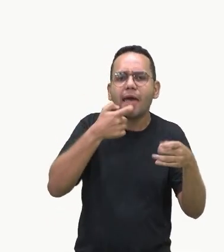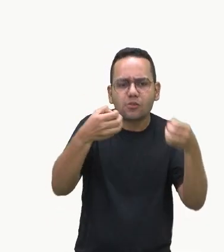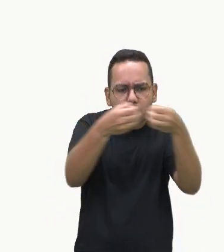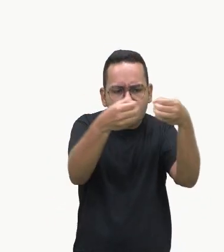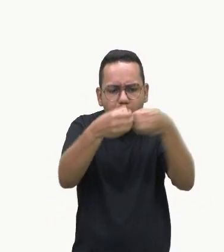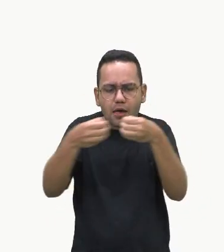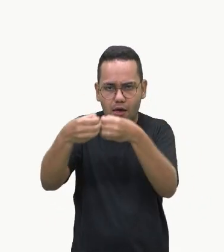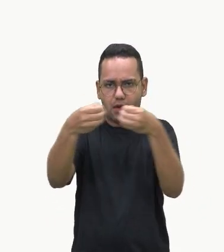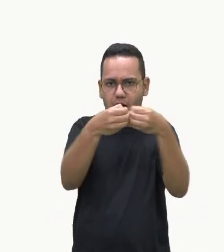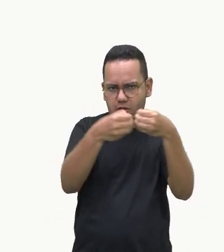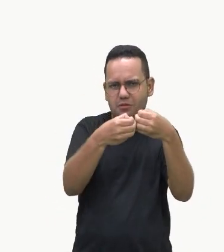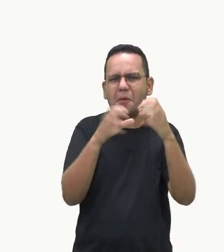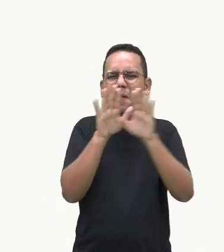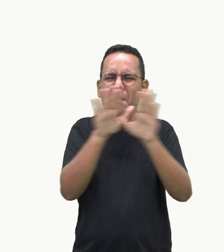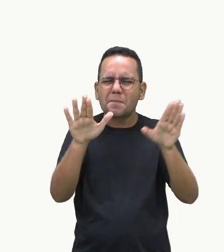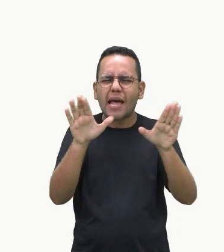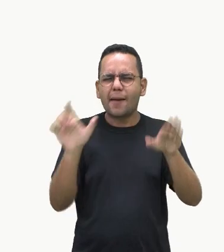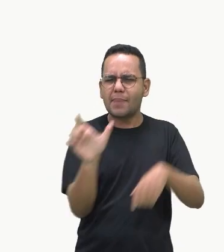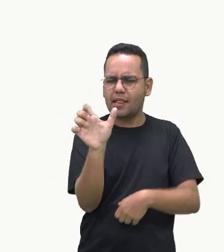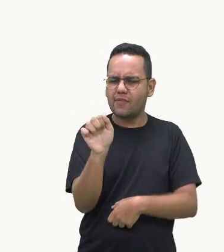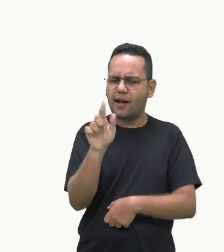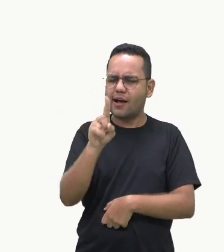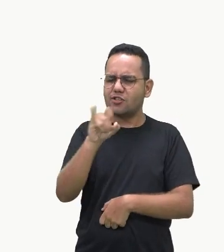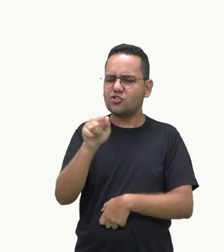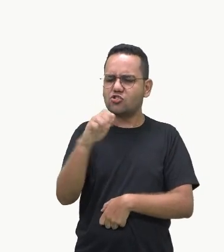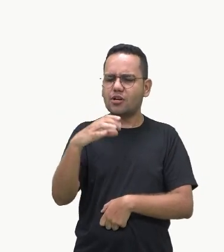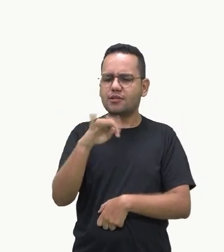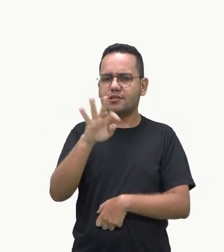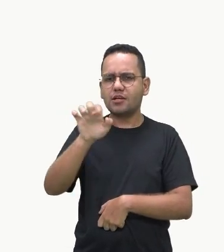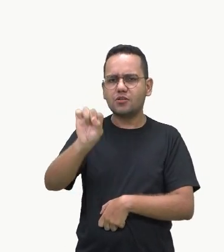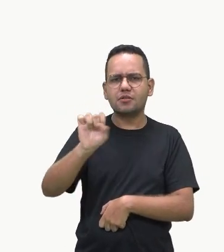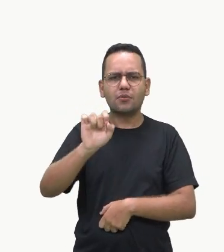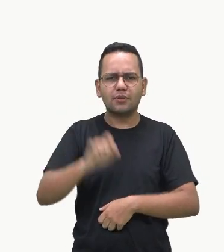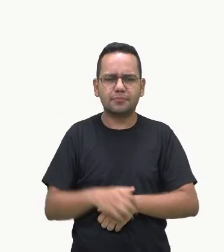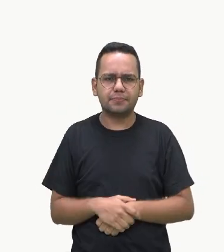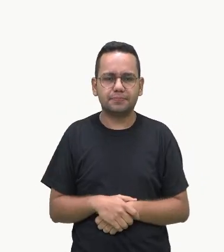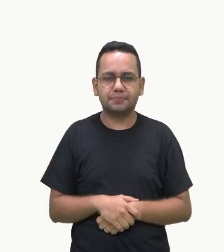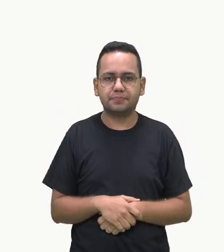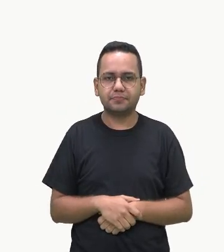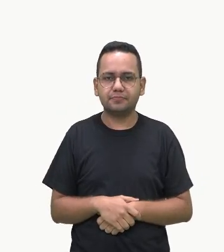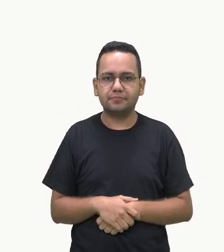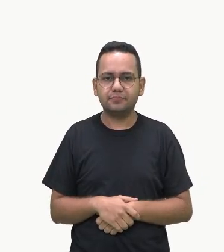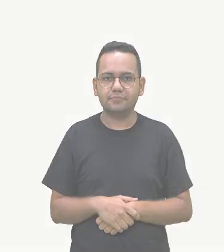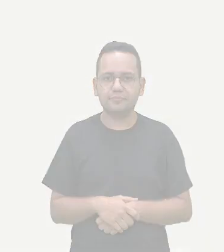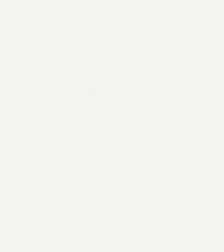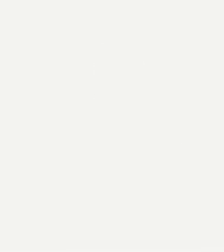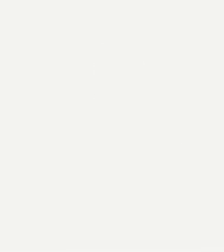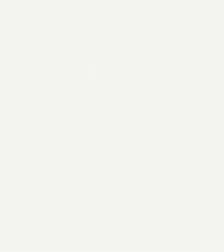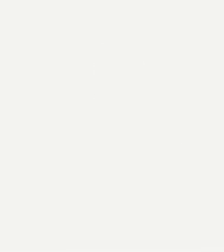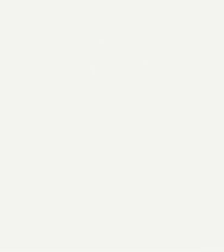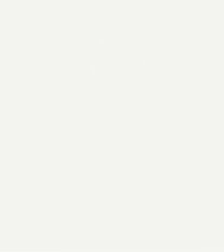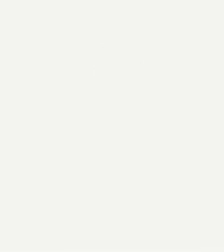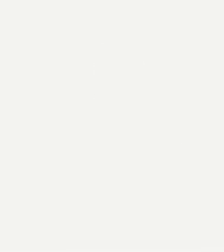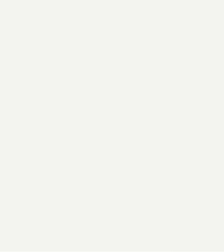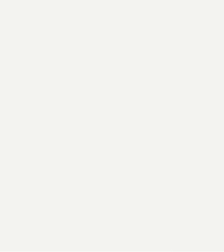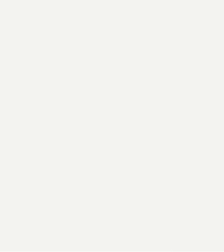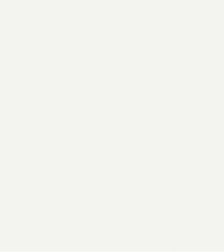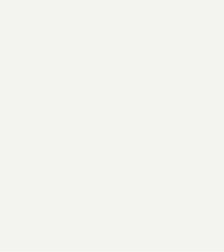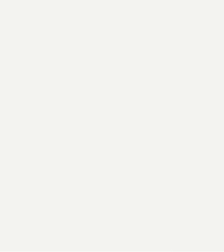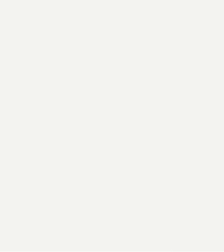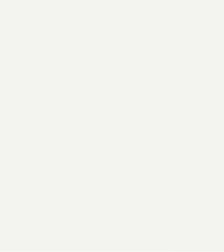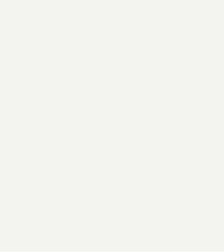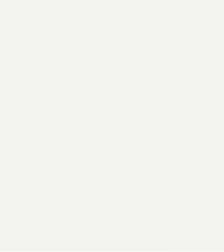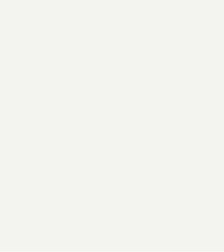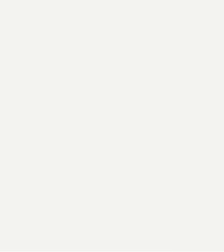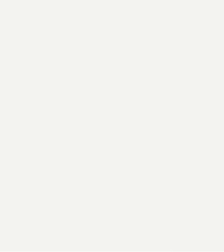tenha sentido uma dificuldade com esse nome bem aqui, adjacente. Ah, professora, apareceu isso daí, eu não vou mais conseguir compreender.